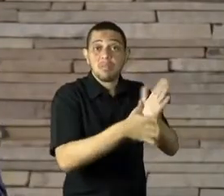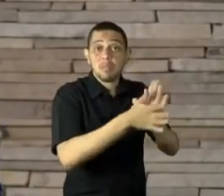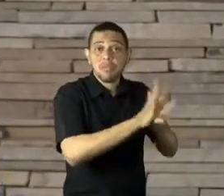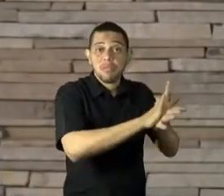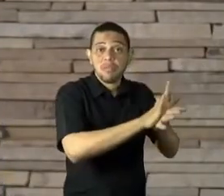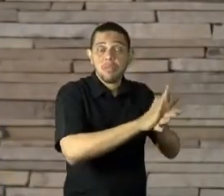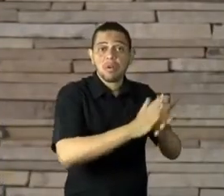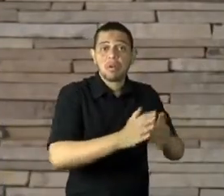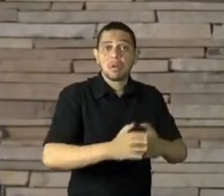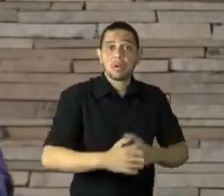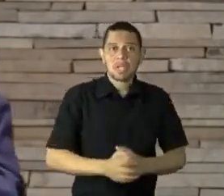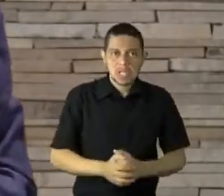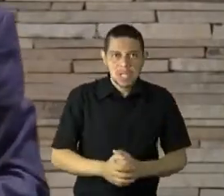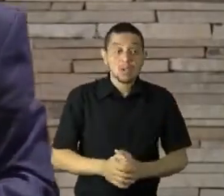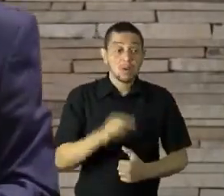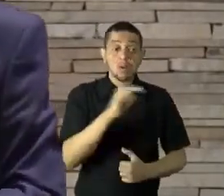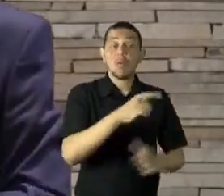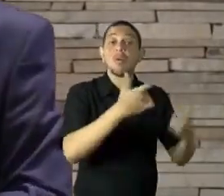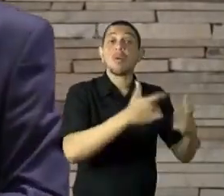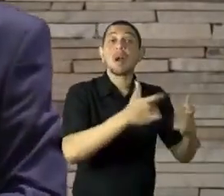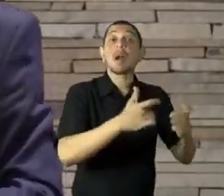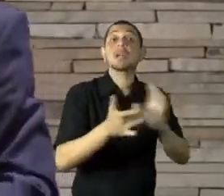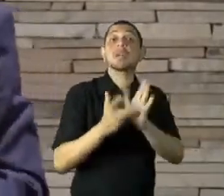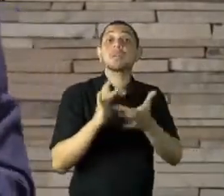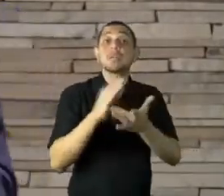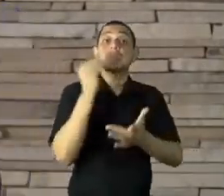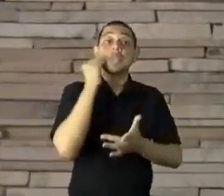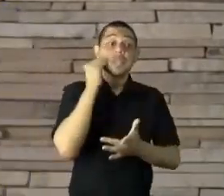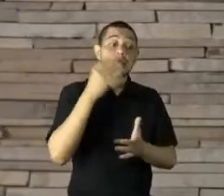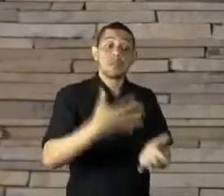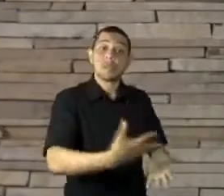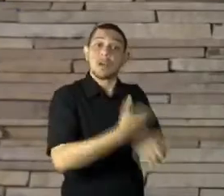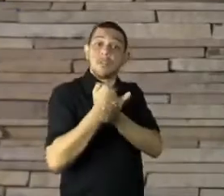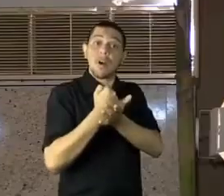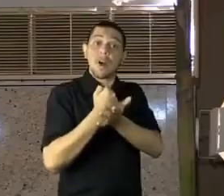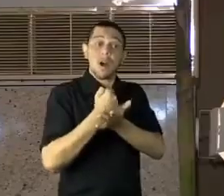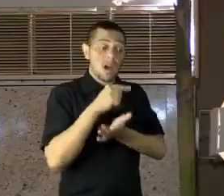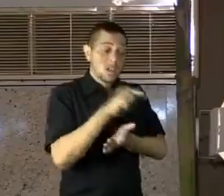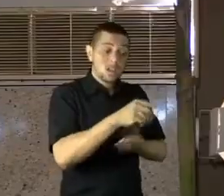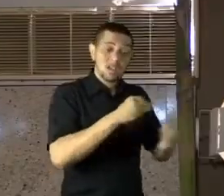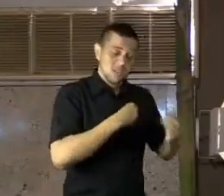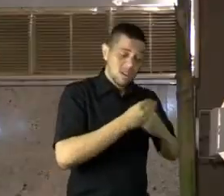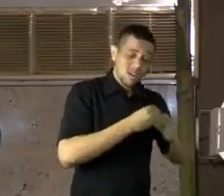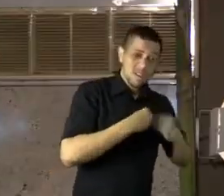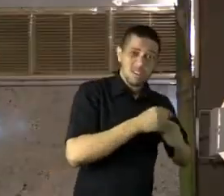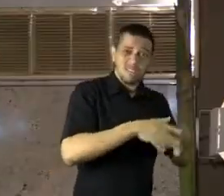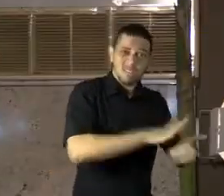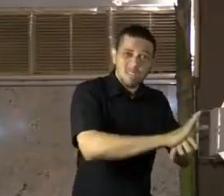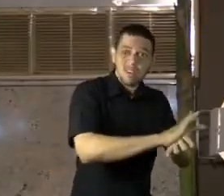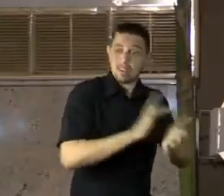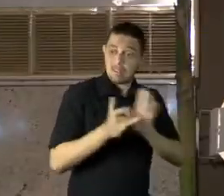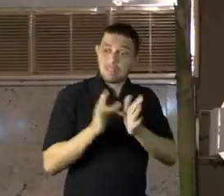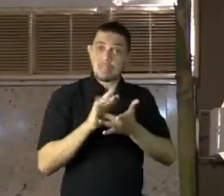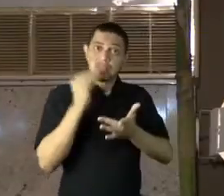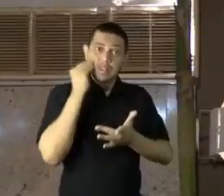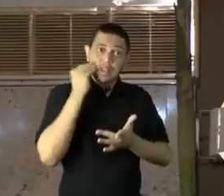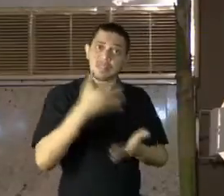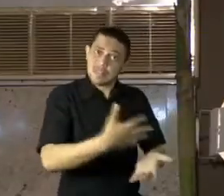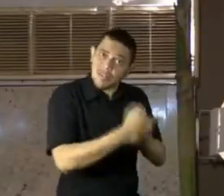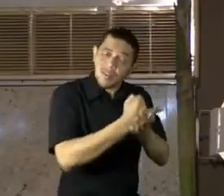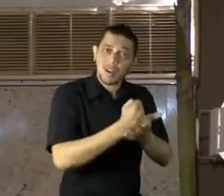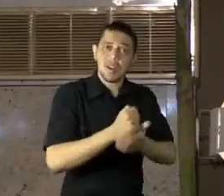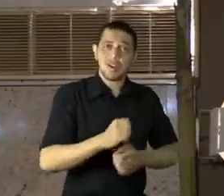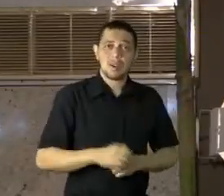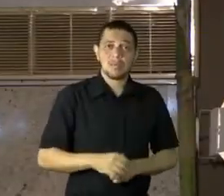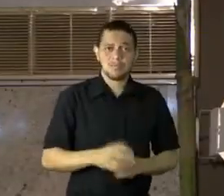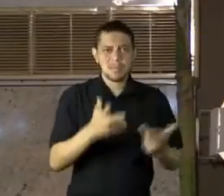retirar o poço do pecado da perdição da condenação Oi meu querido irmão meu querido amigo Jesus